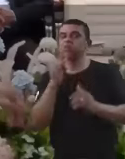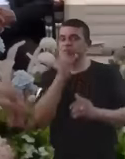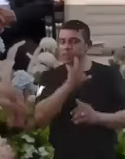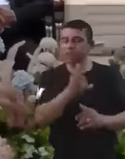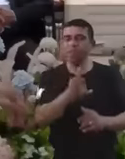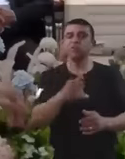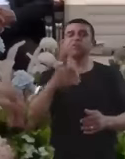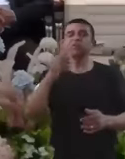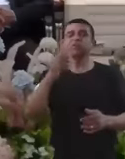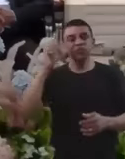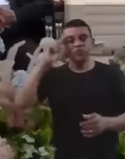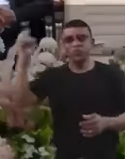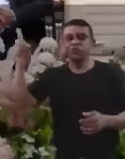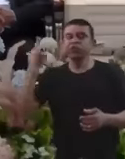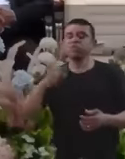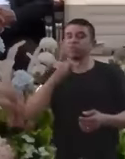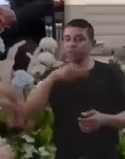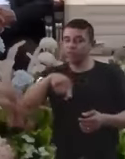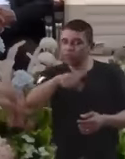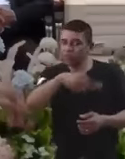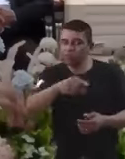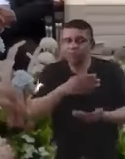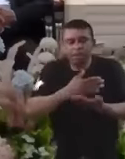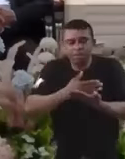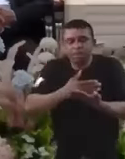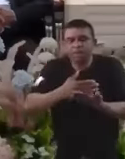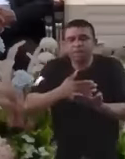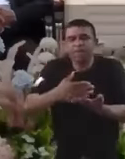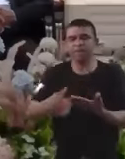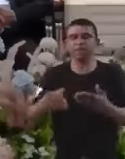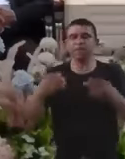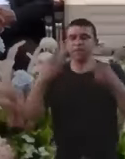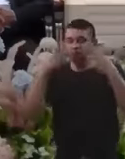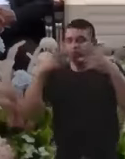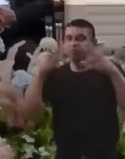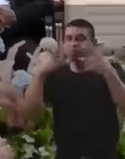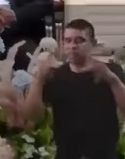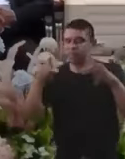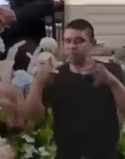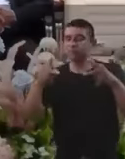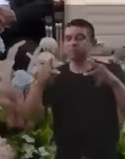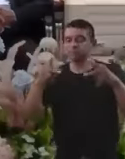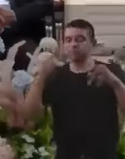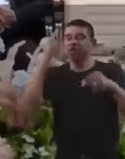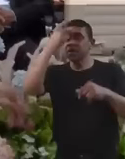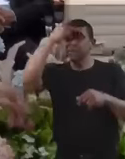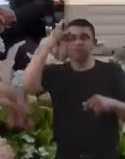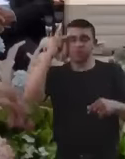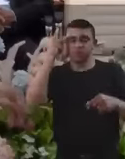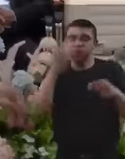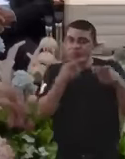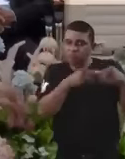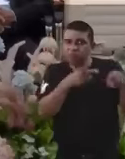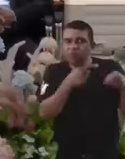começarem a pregar, não vão suportar vocês, vão denunciar vocês, vão levar vocês à justiça.